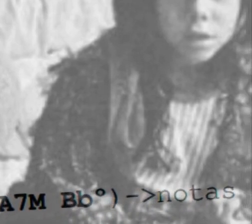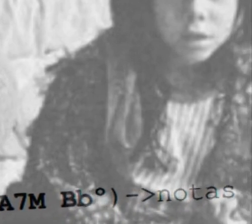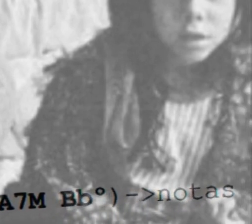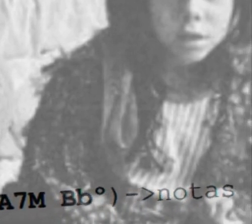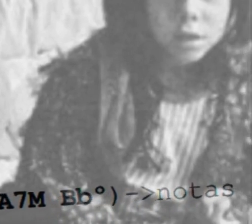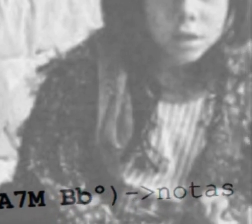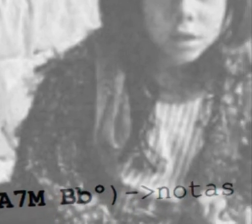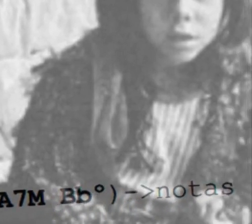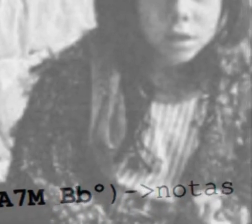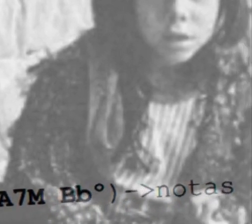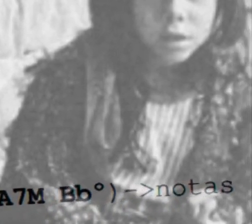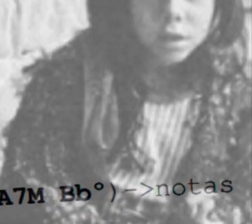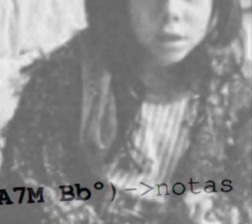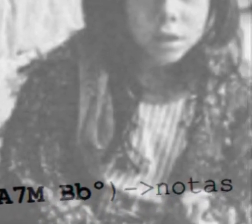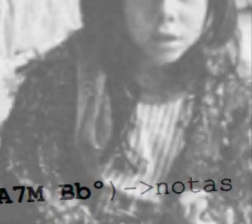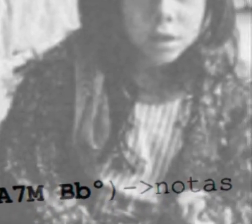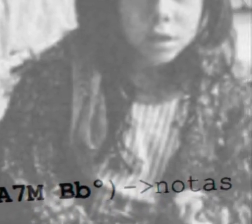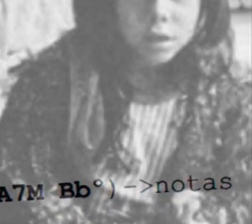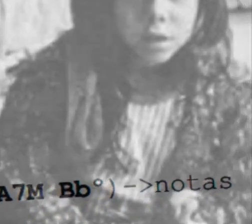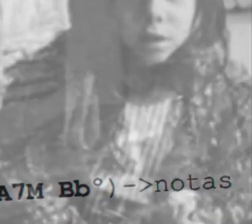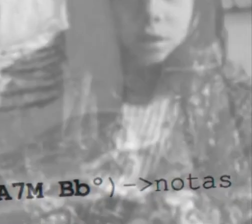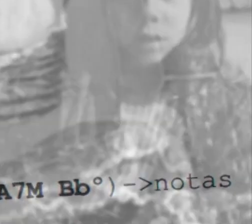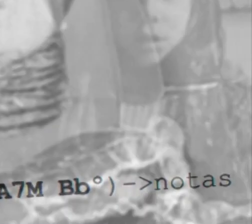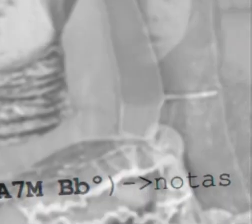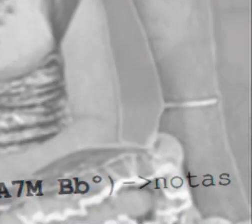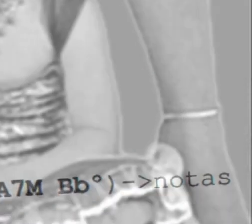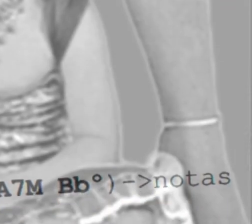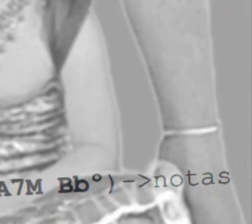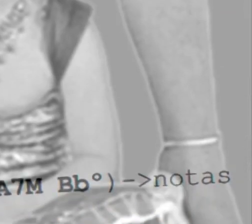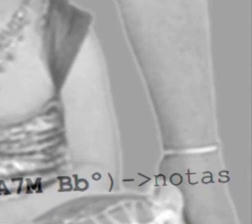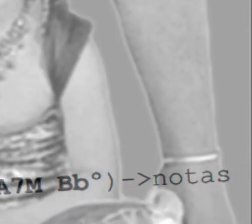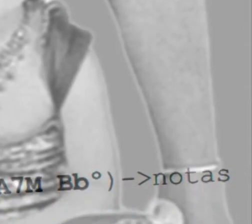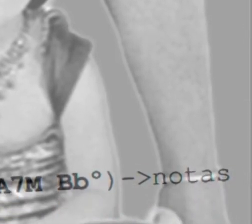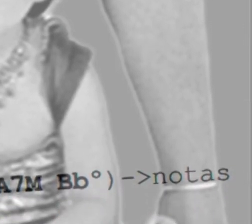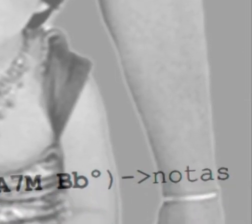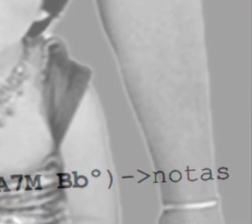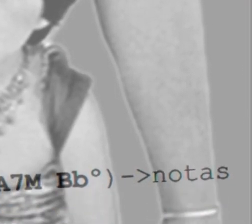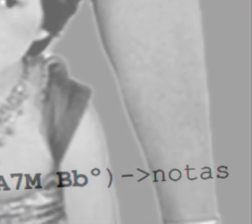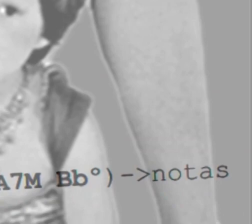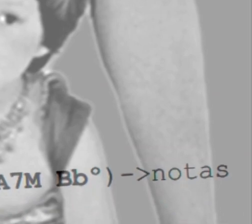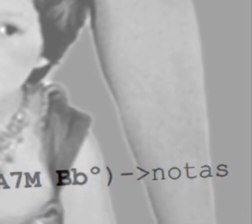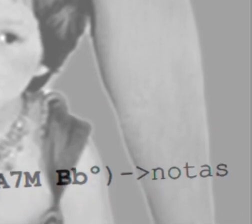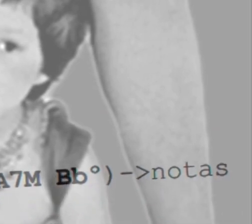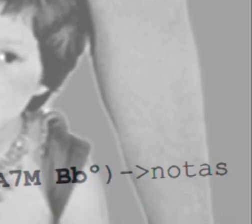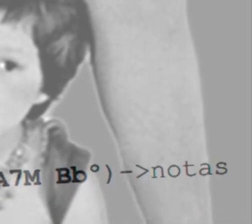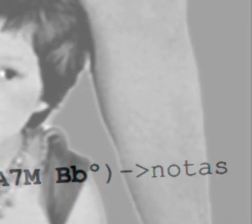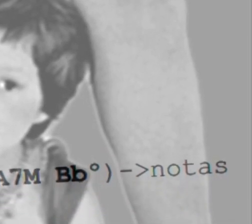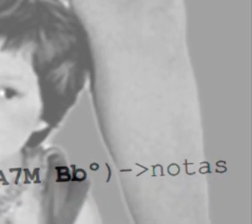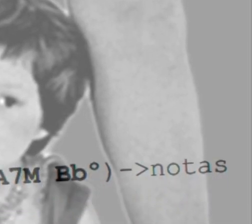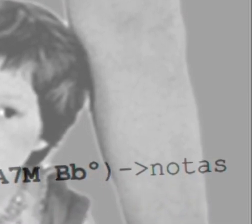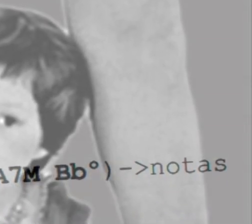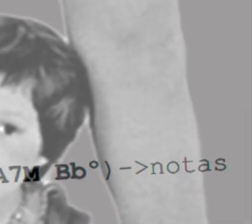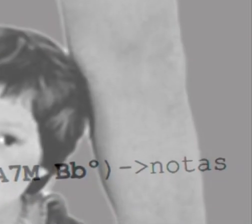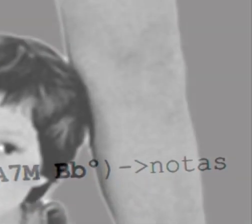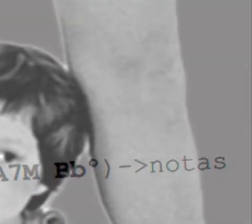fé, fé, fé. No bubulili, no bubulilindo.